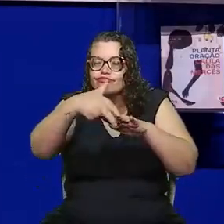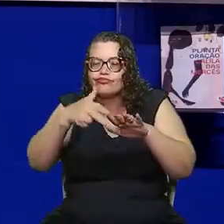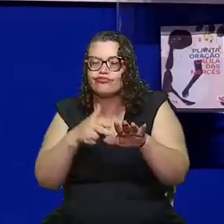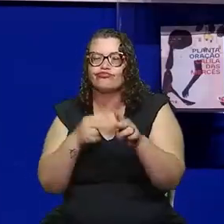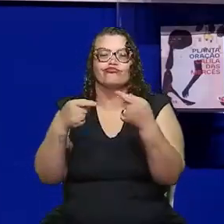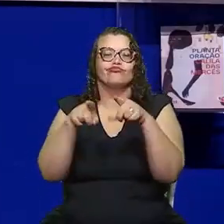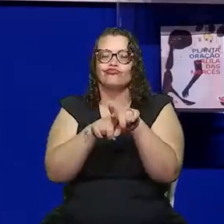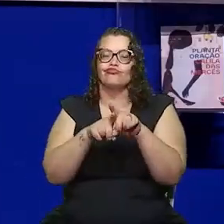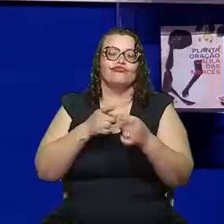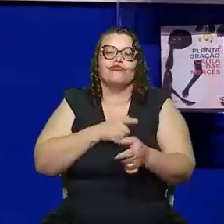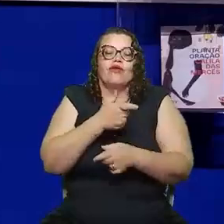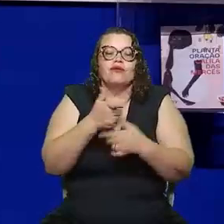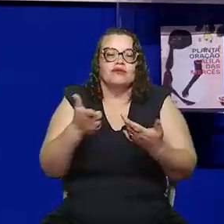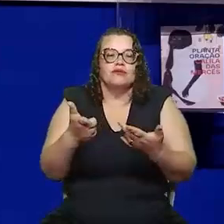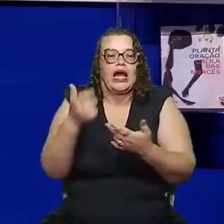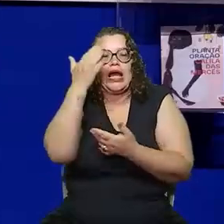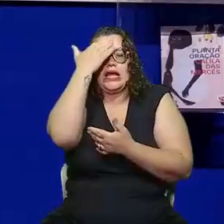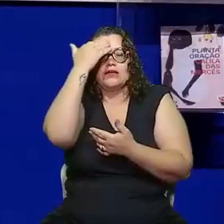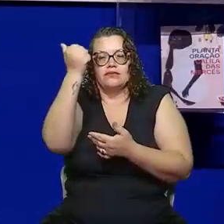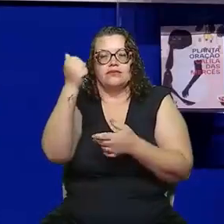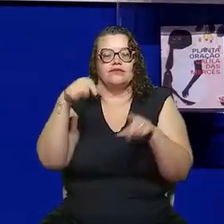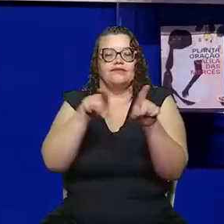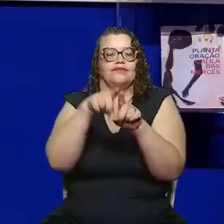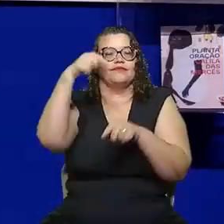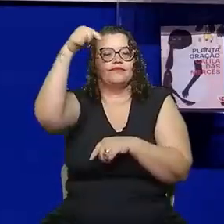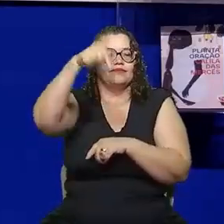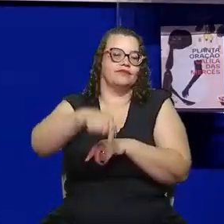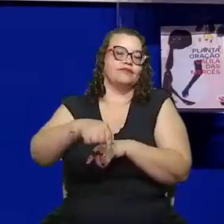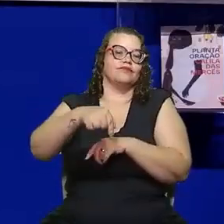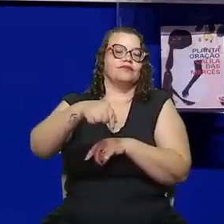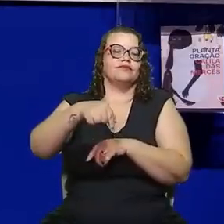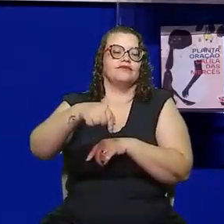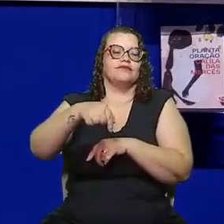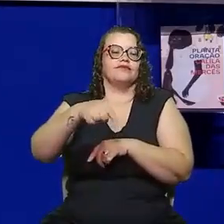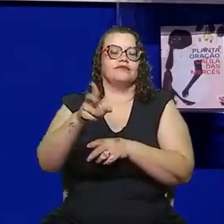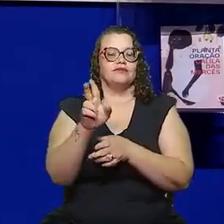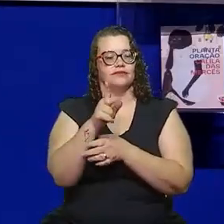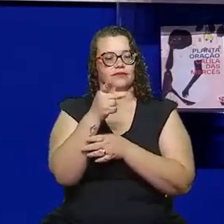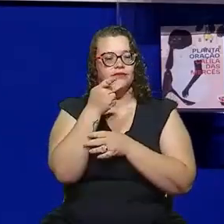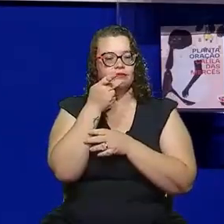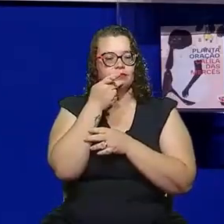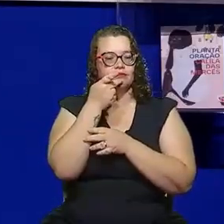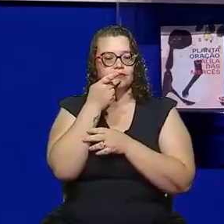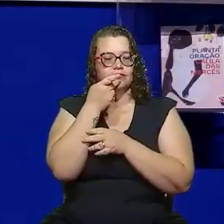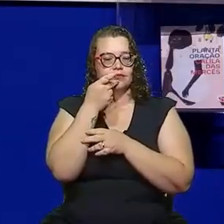né? A sabedoria está aqui. Para falar